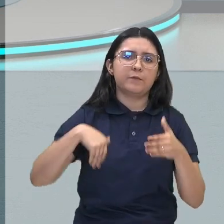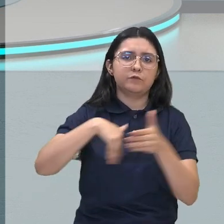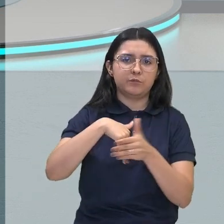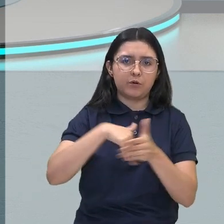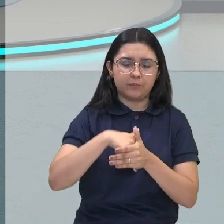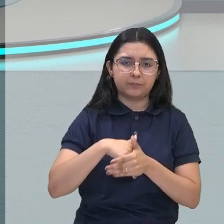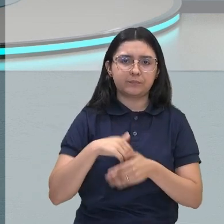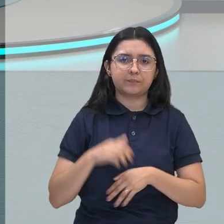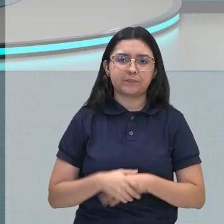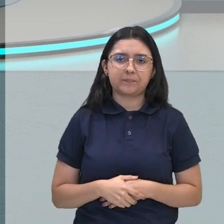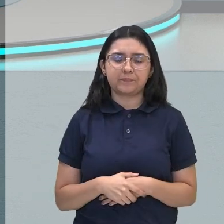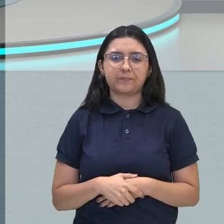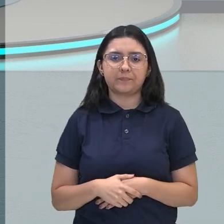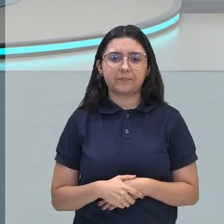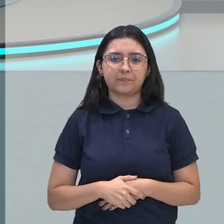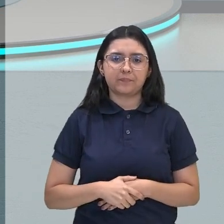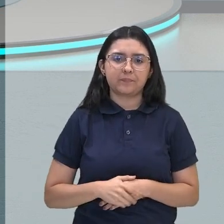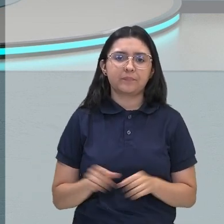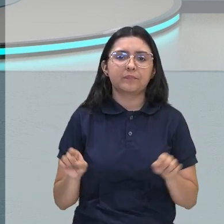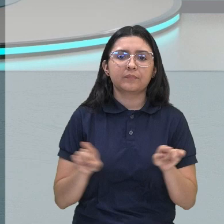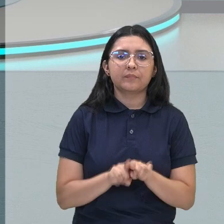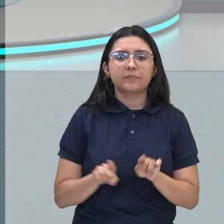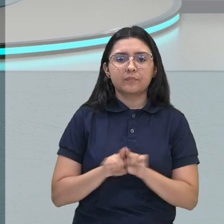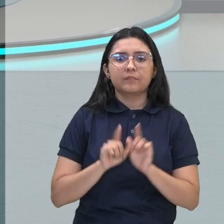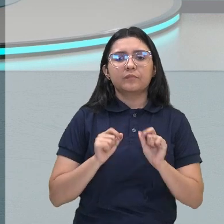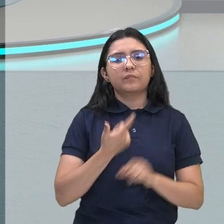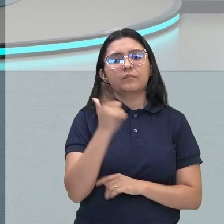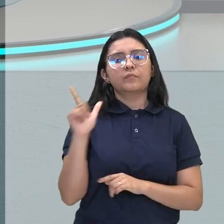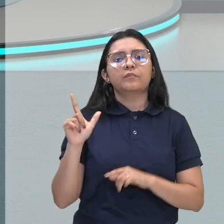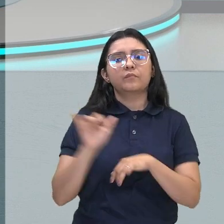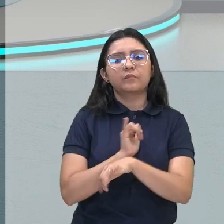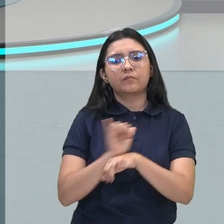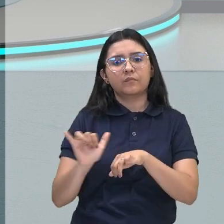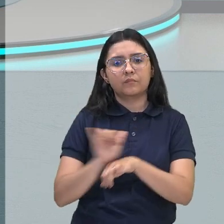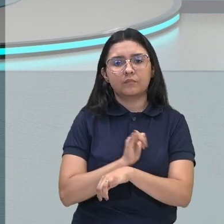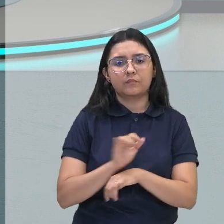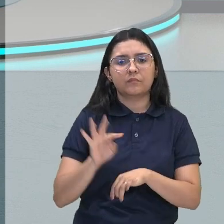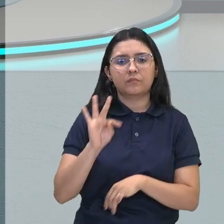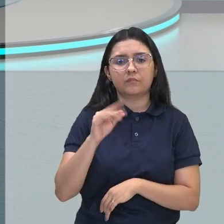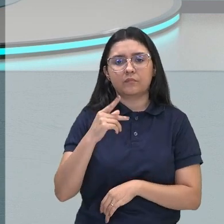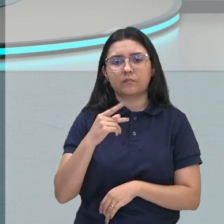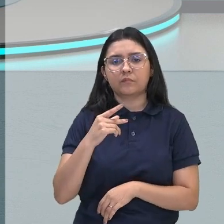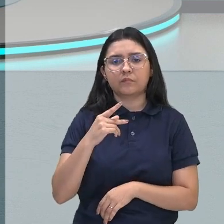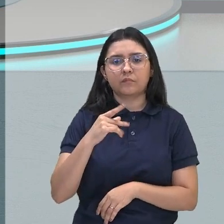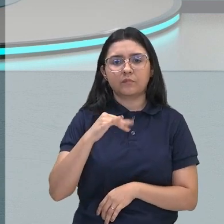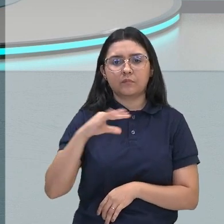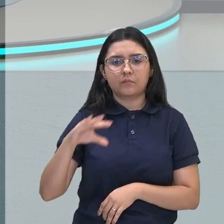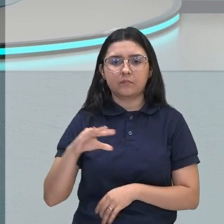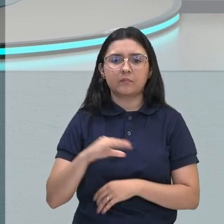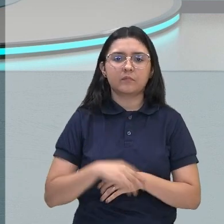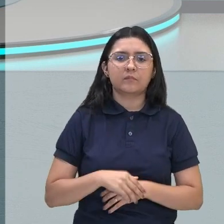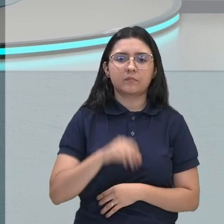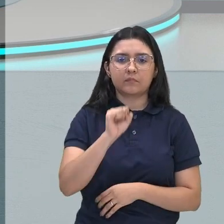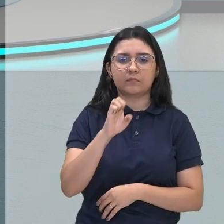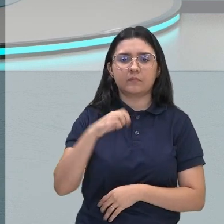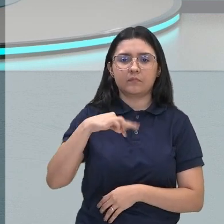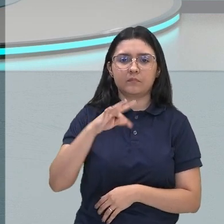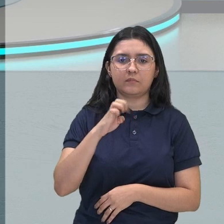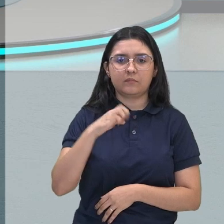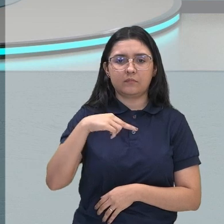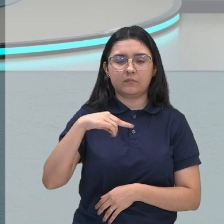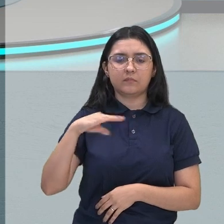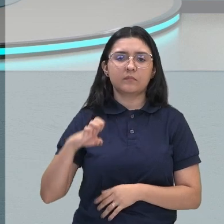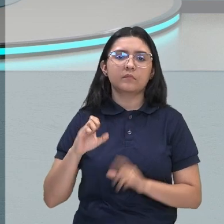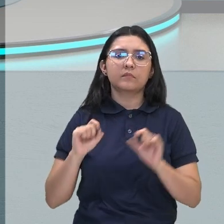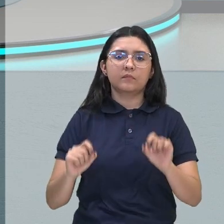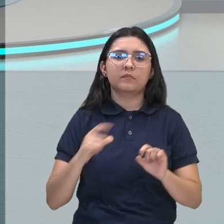futebol, ok? O que mais que nós vimos? Topic sentence. Topic sentence é uma frase